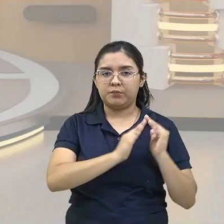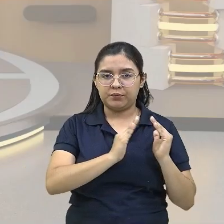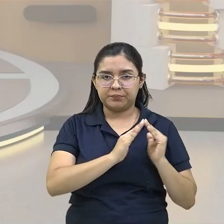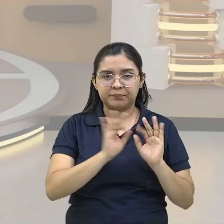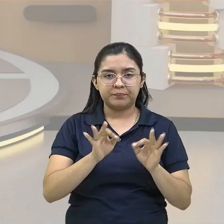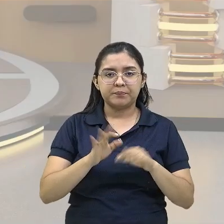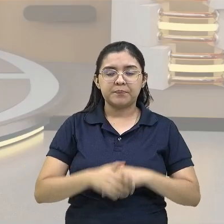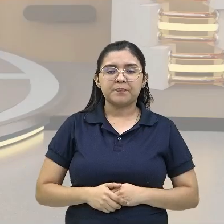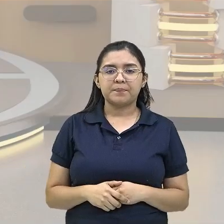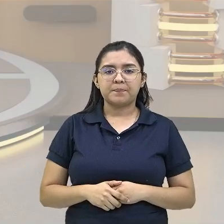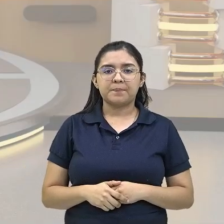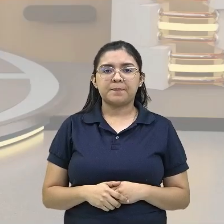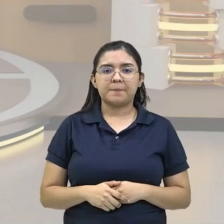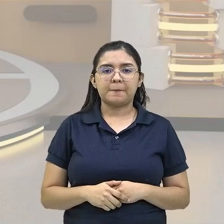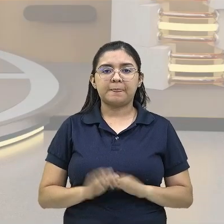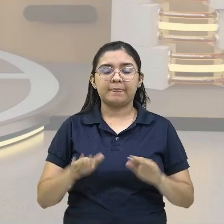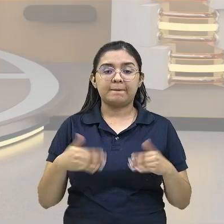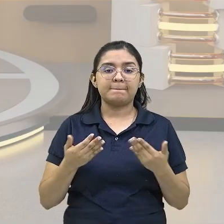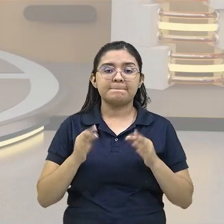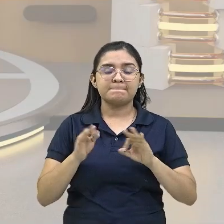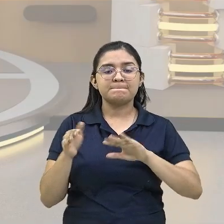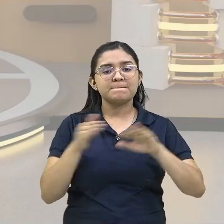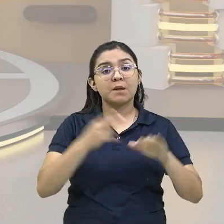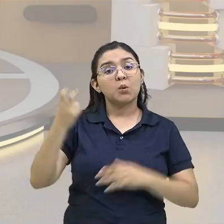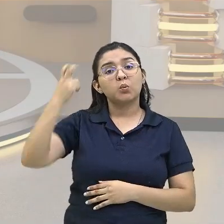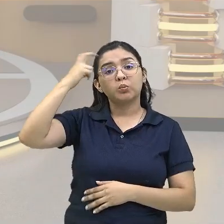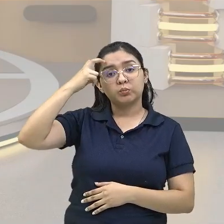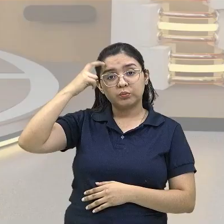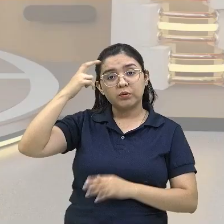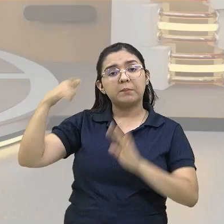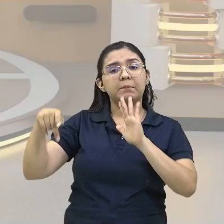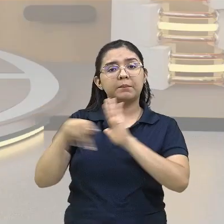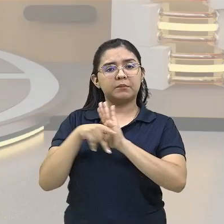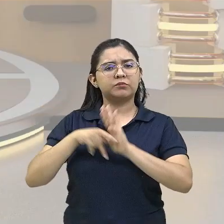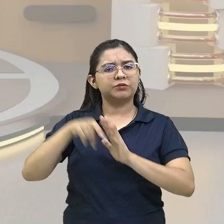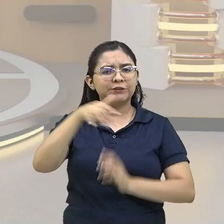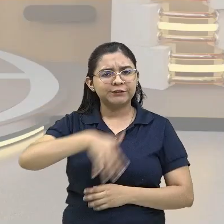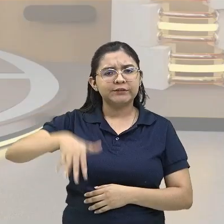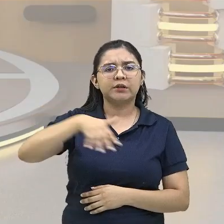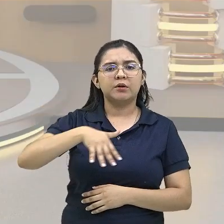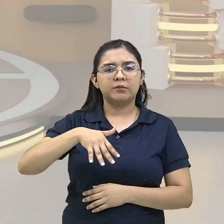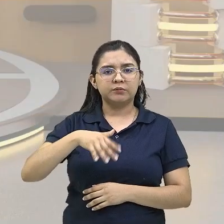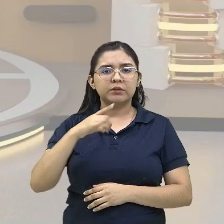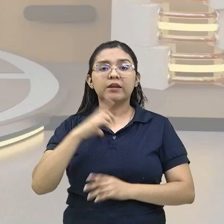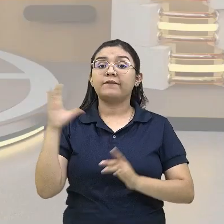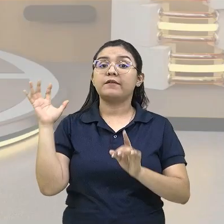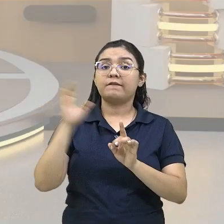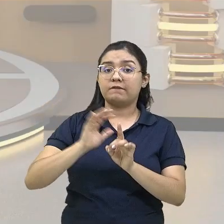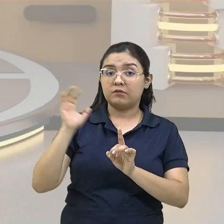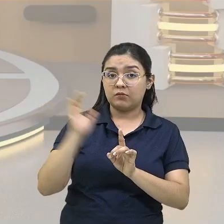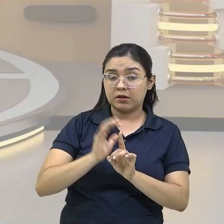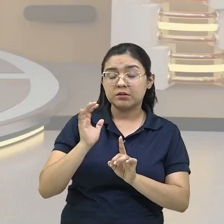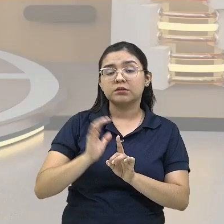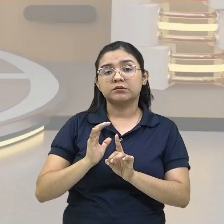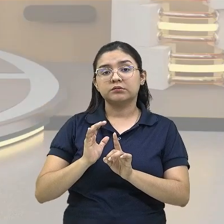certo? Exatamente, a cultura, né, professor, de uma forma geral, né, que teve influência, né, em